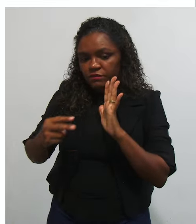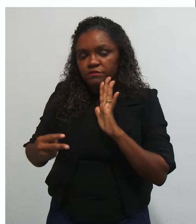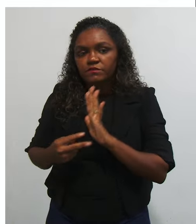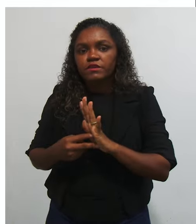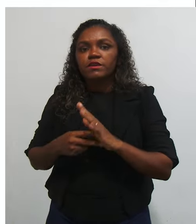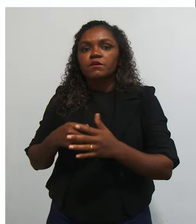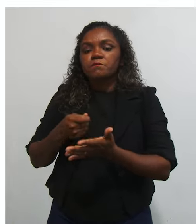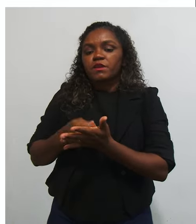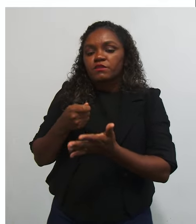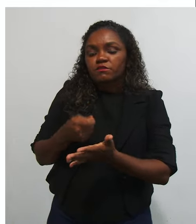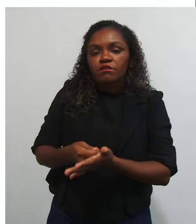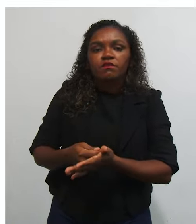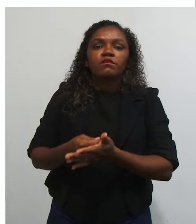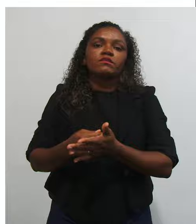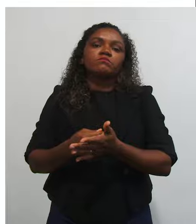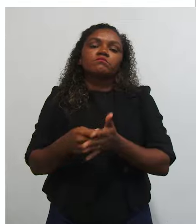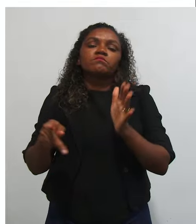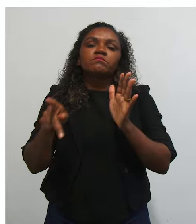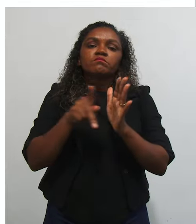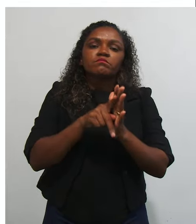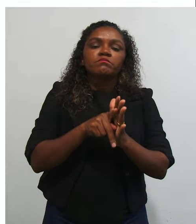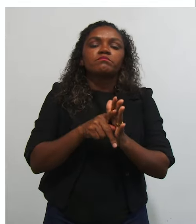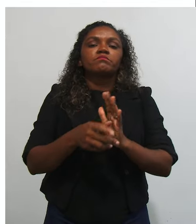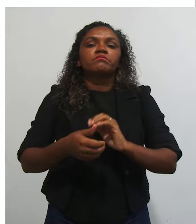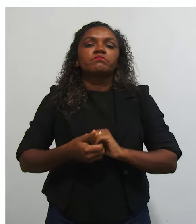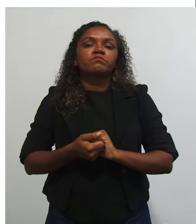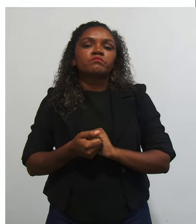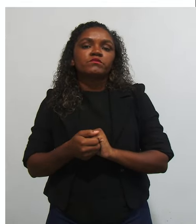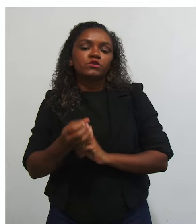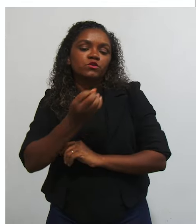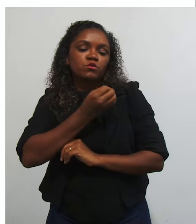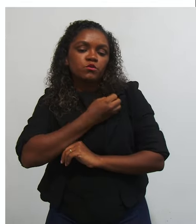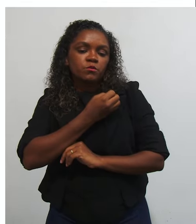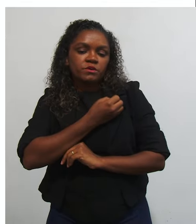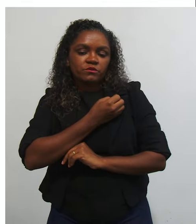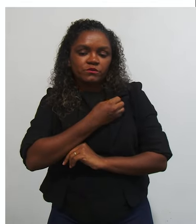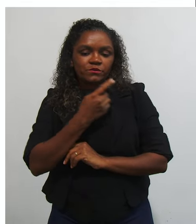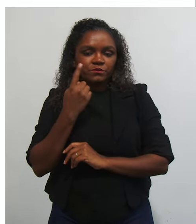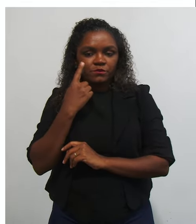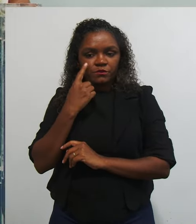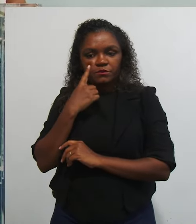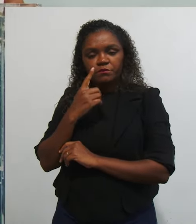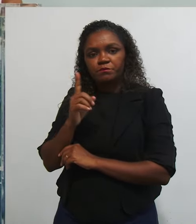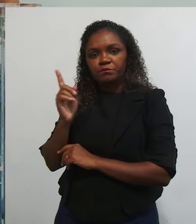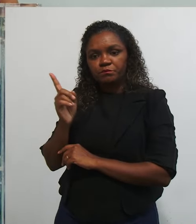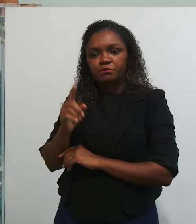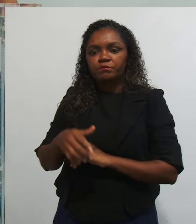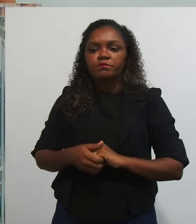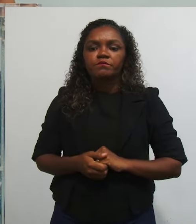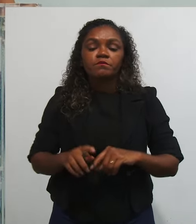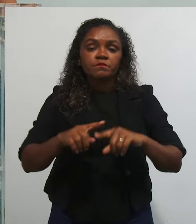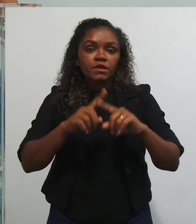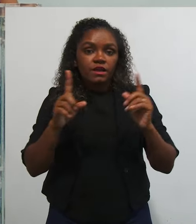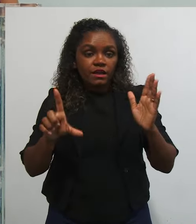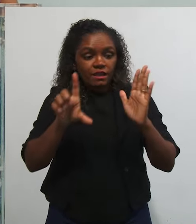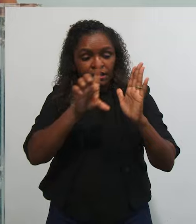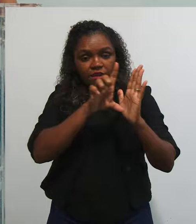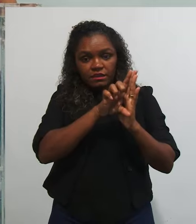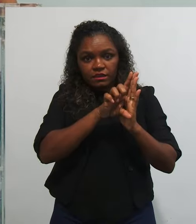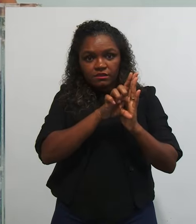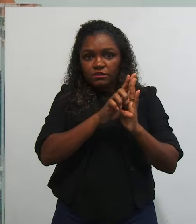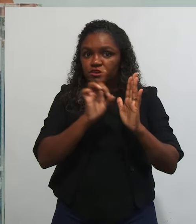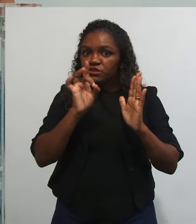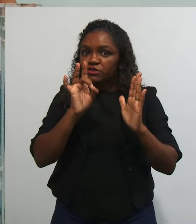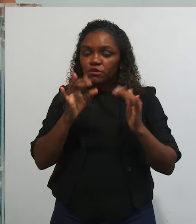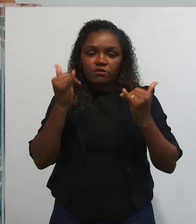as atividades são grafadas com números pares. A legislação só traz essa